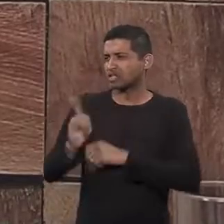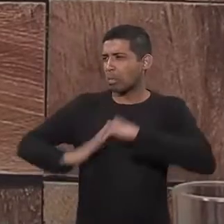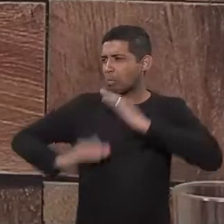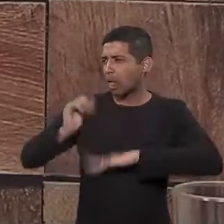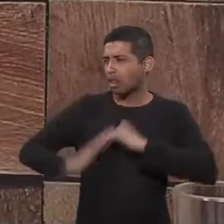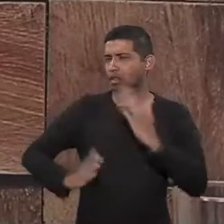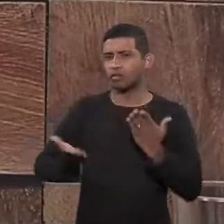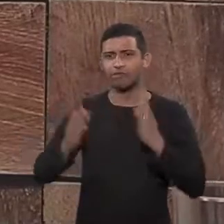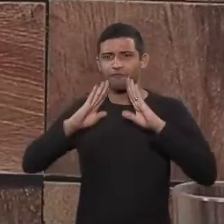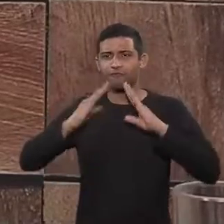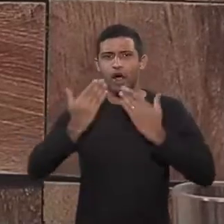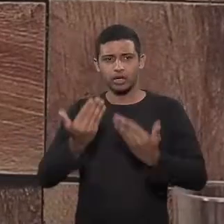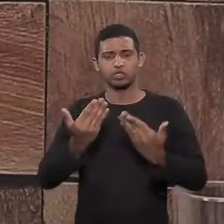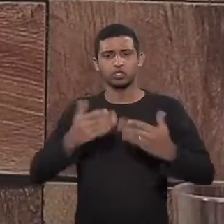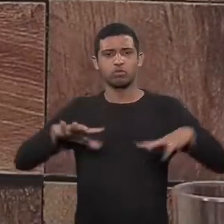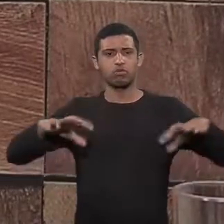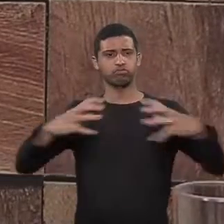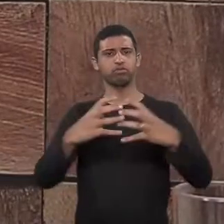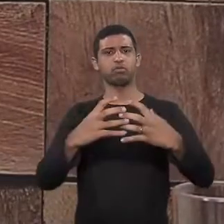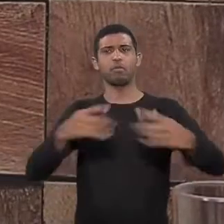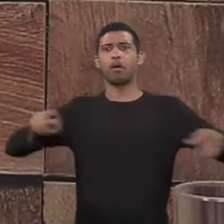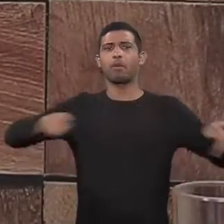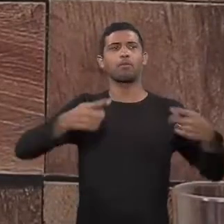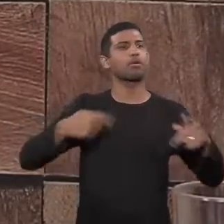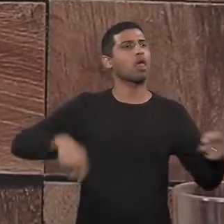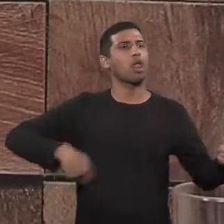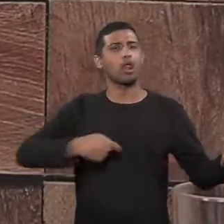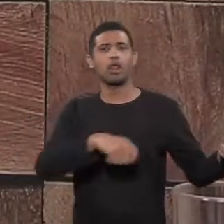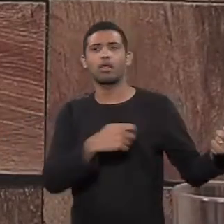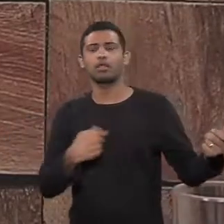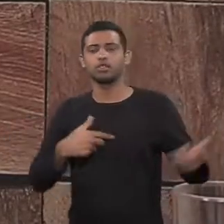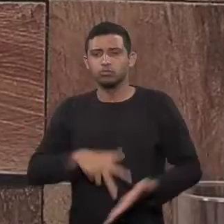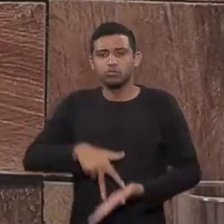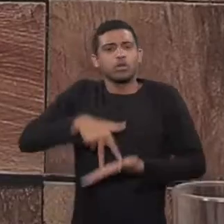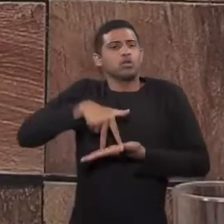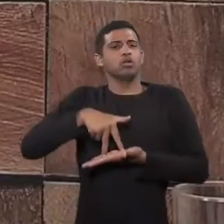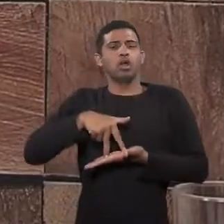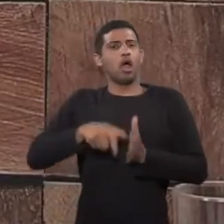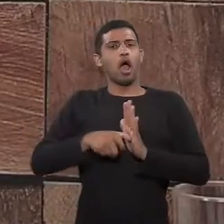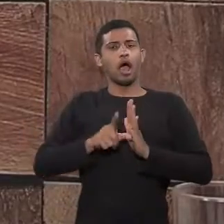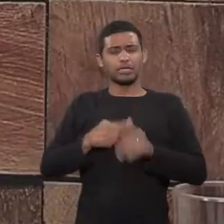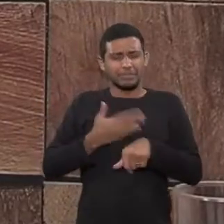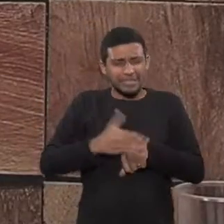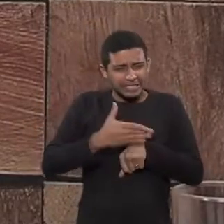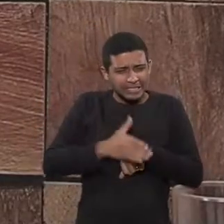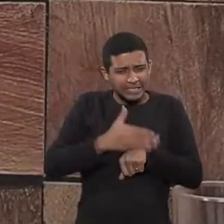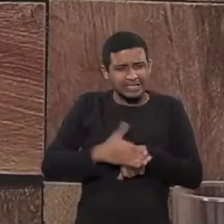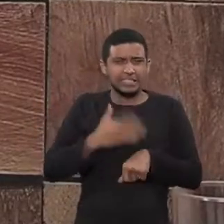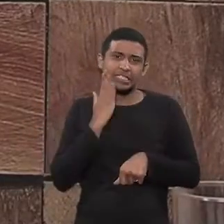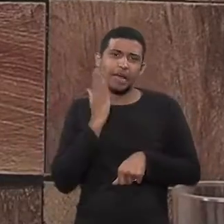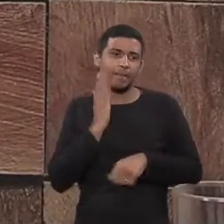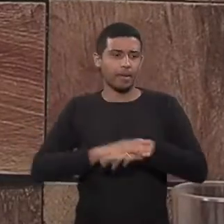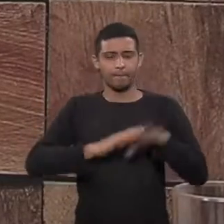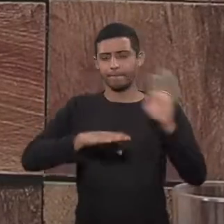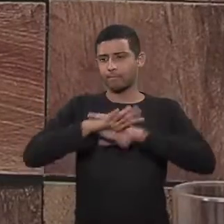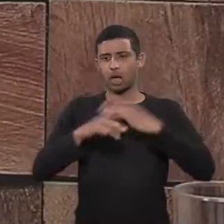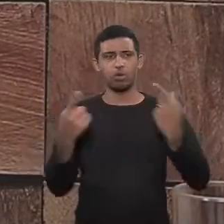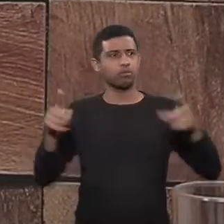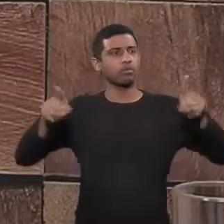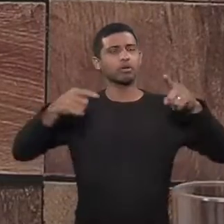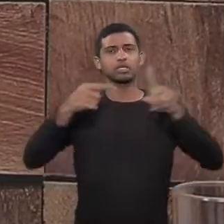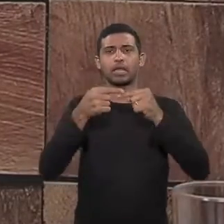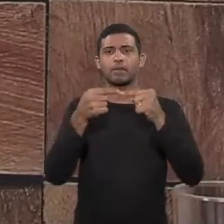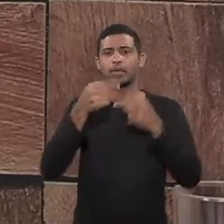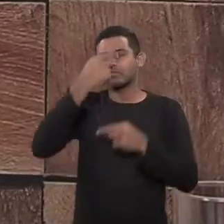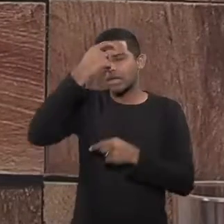é muito grande perante a orquestra. Quando você sobe num pódio, você tem que estar muito bem preparado. Você tem que saber o que fazer com as suas mãos,